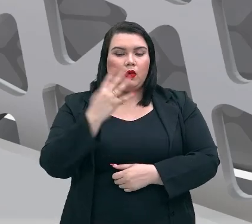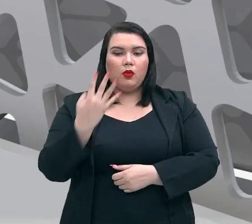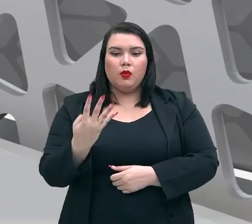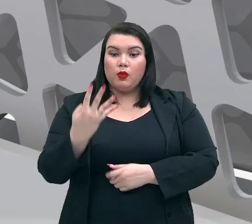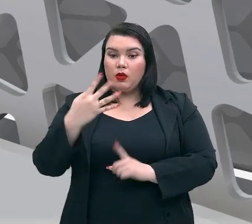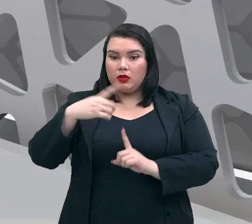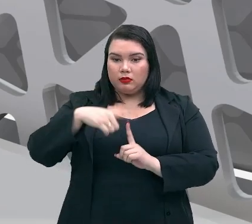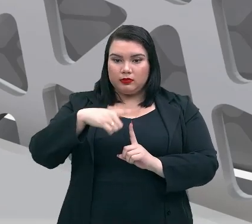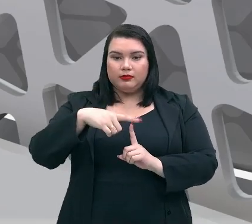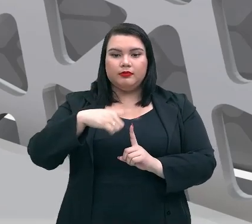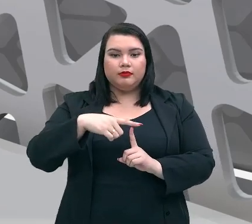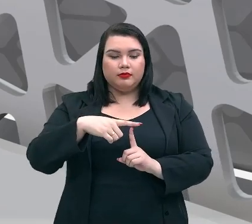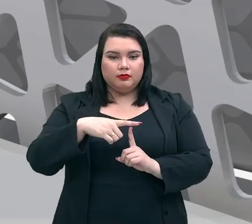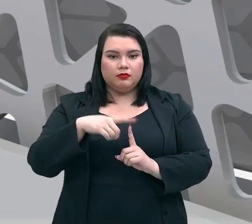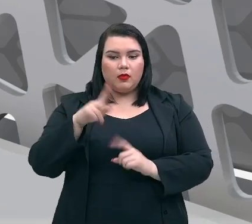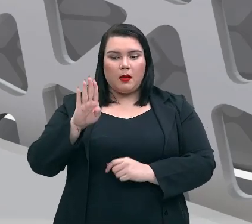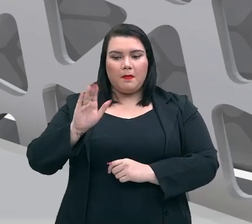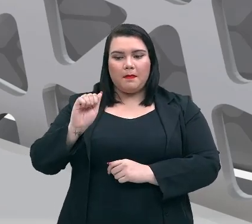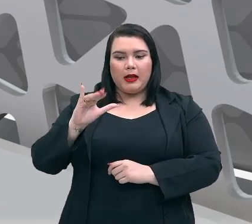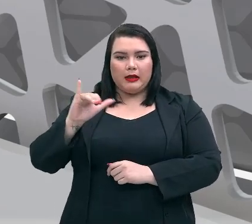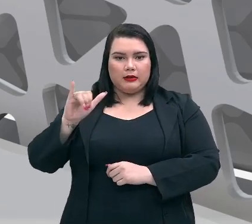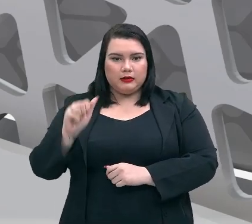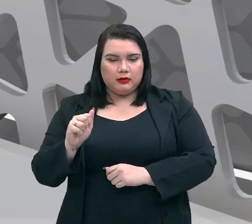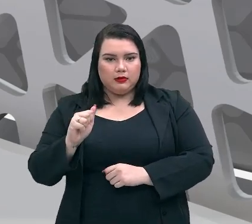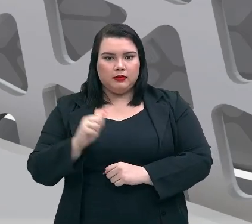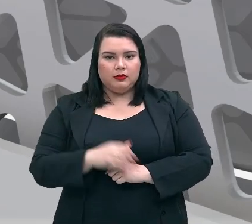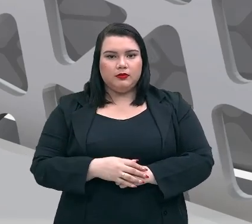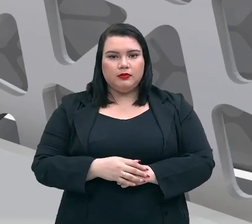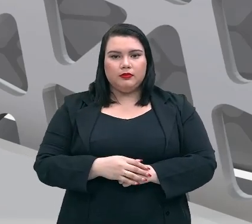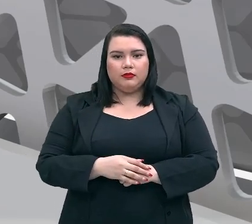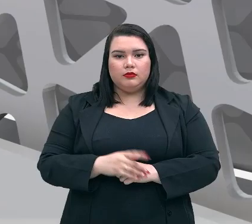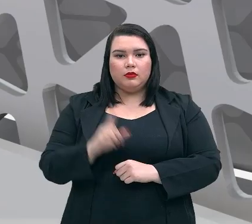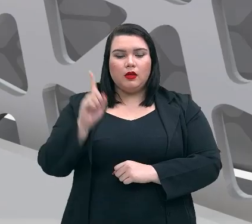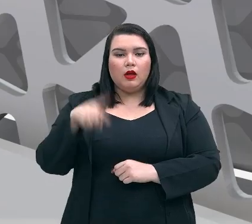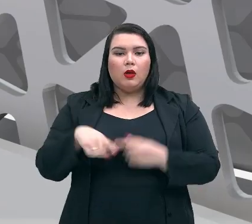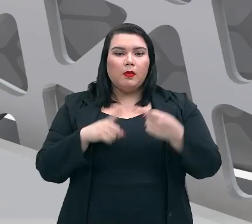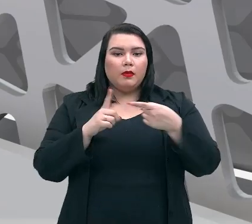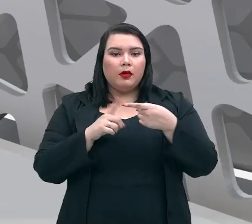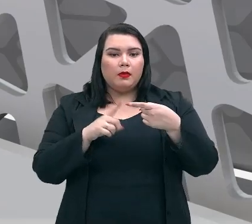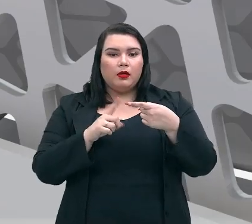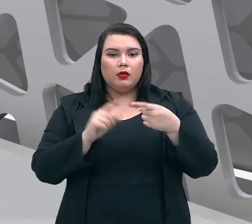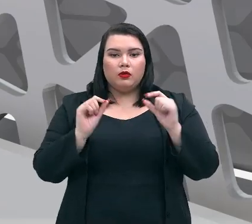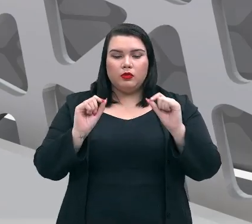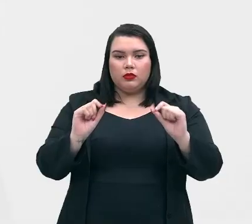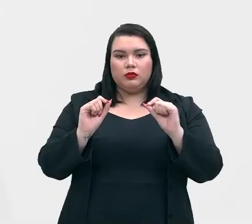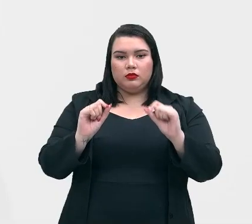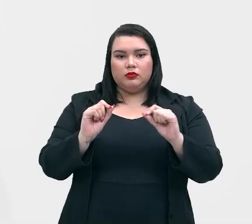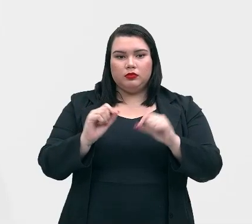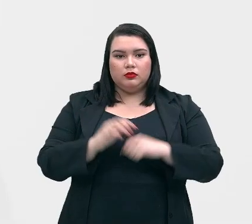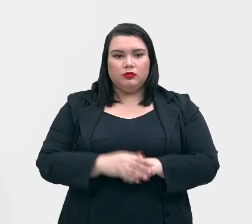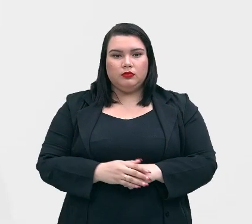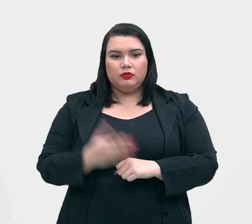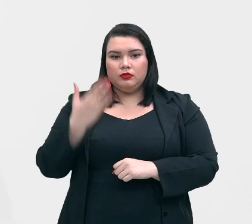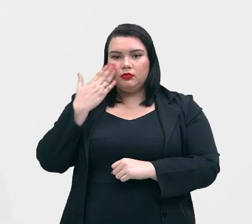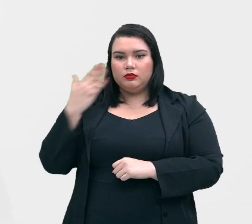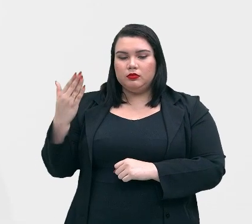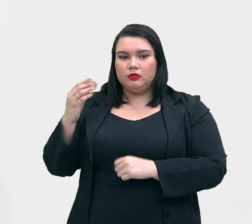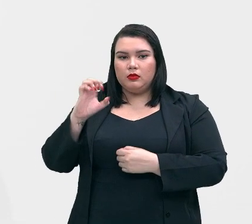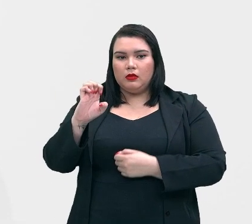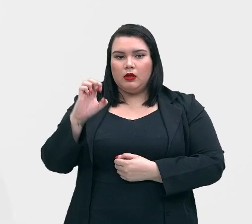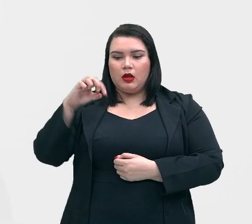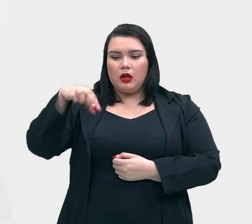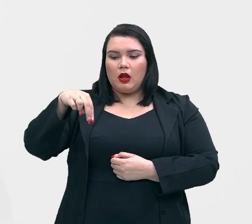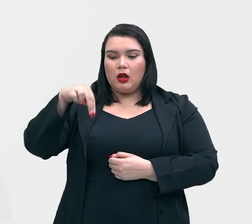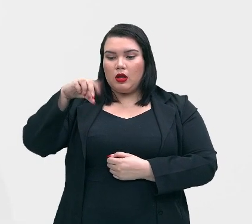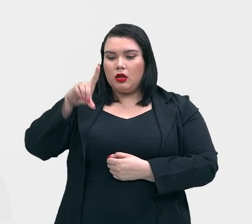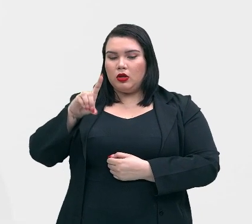tipos, tá, de bacias hidrográficas. Uma delas, a gente vai verificar que vai ser a bacia hidrográfica endorreica,